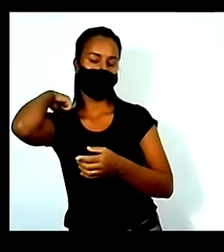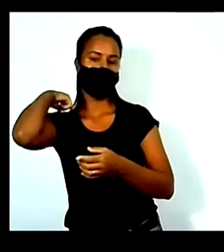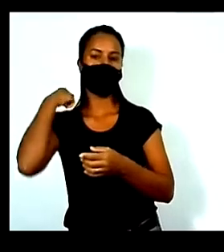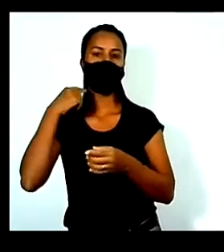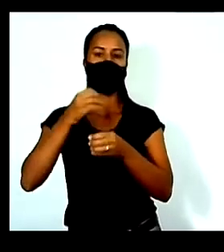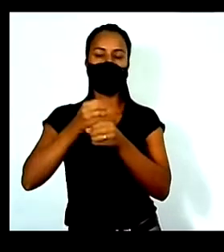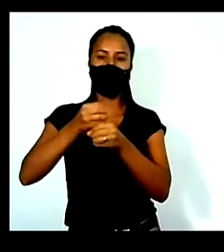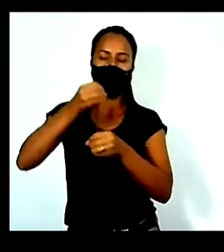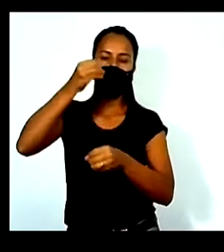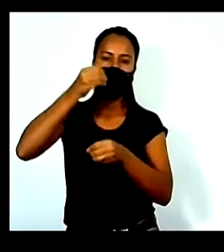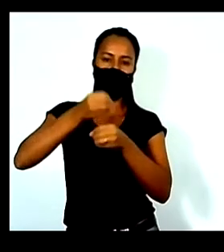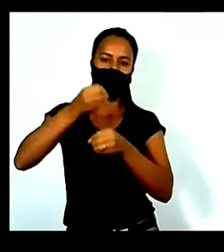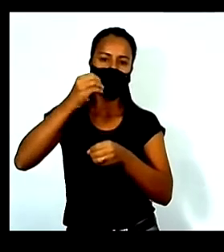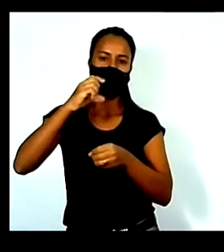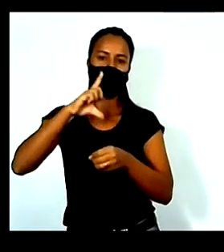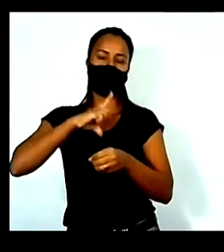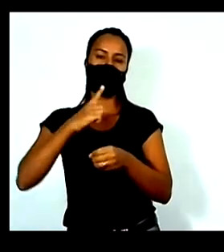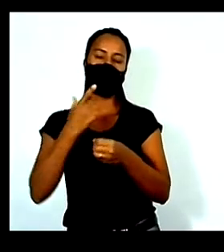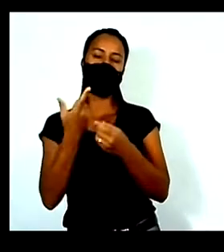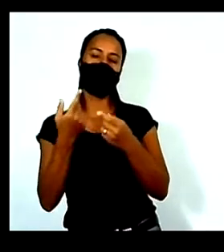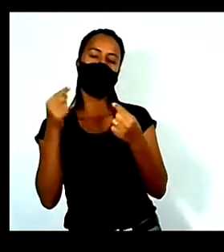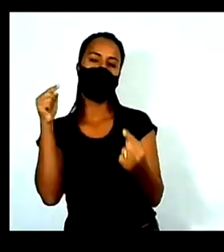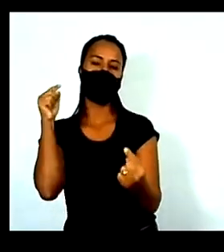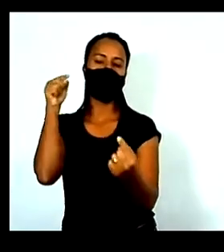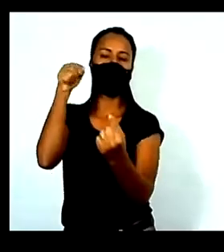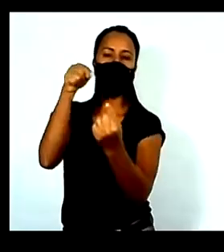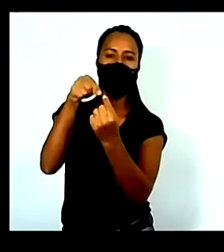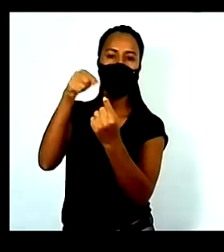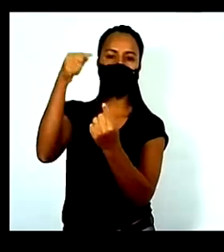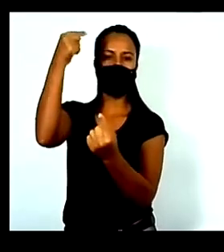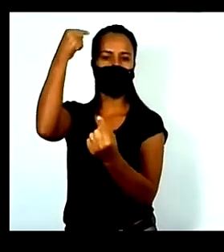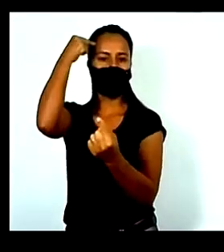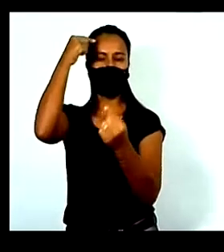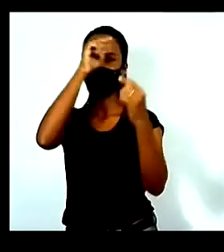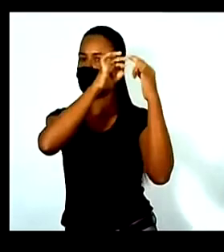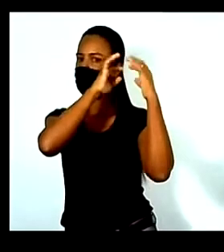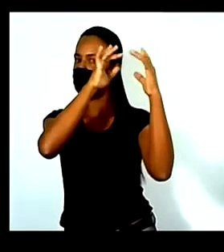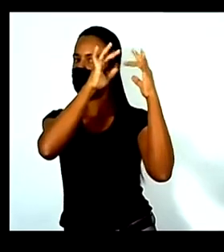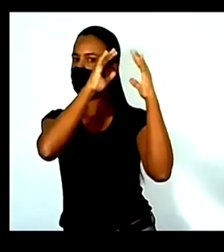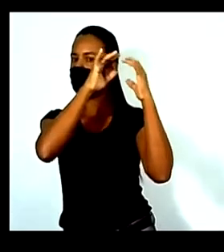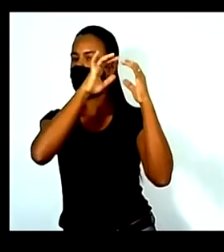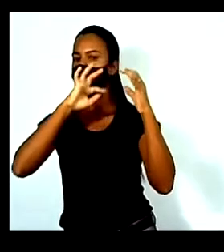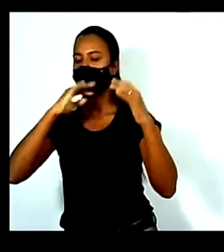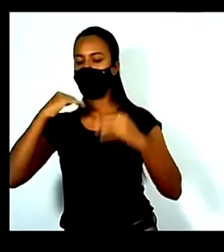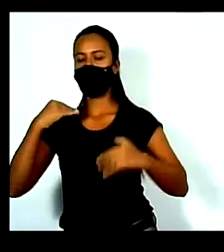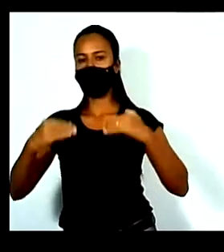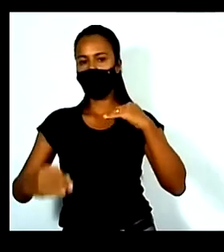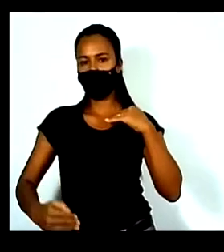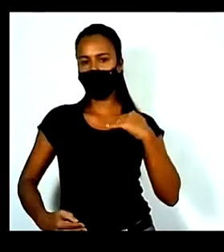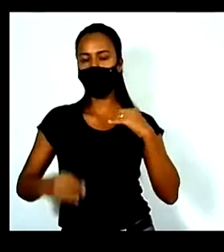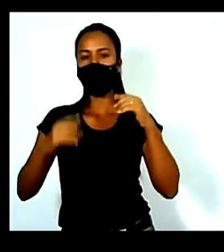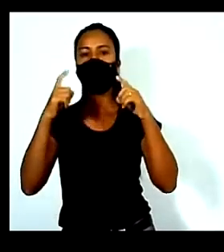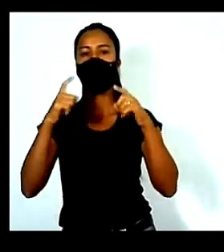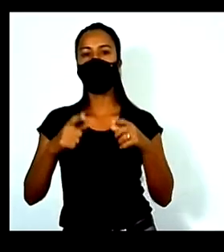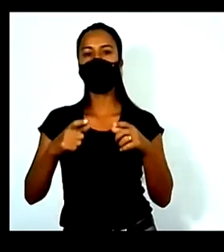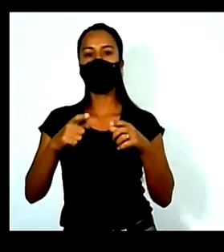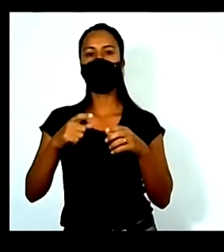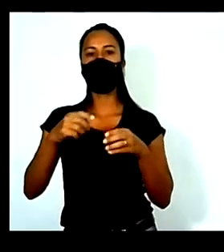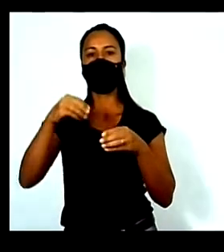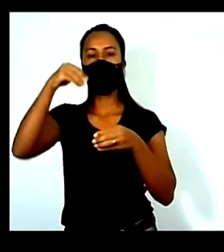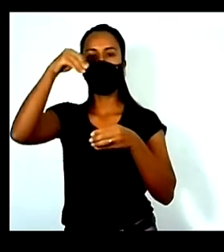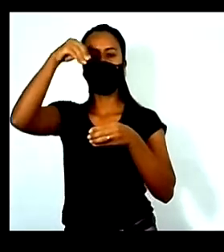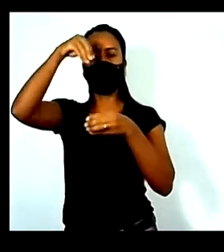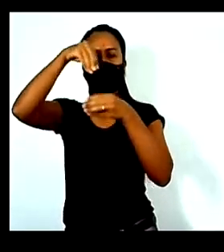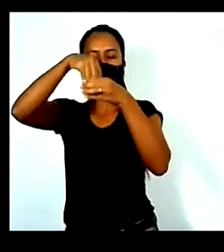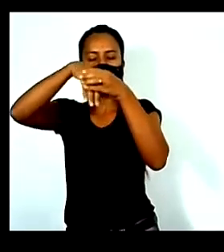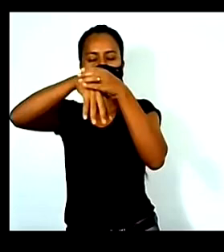é como se fosse uma ponte que vai ligar o nosso cérebro ao restante do nosso corpo, por onde vai passar a medula espinal, que